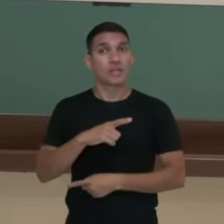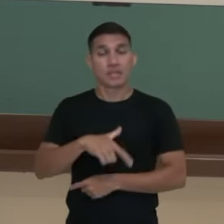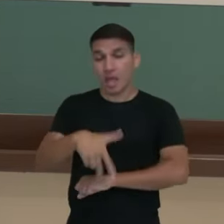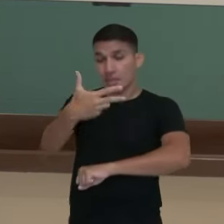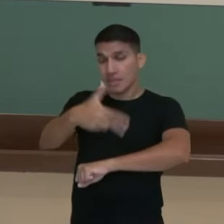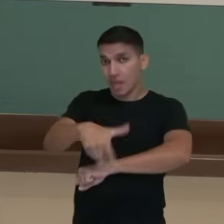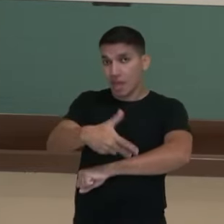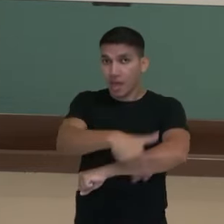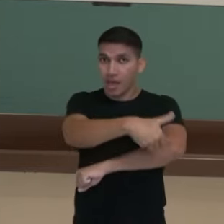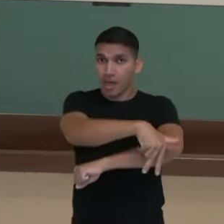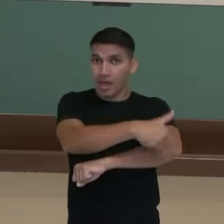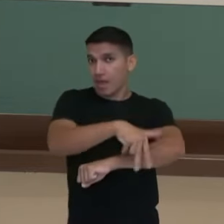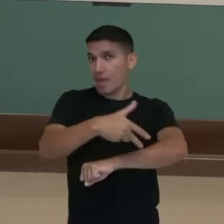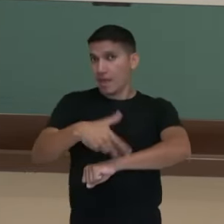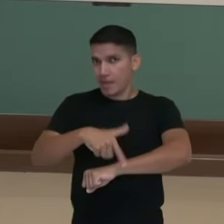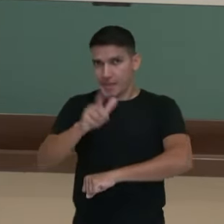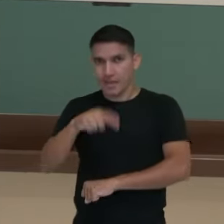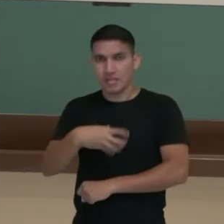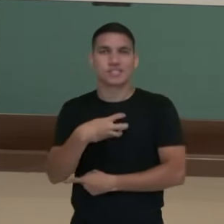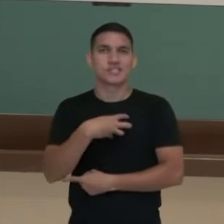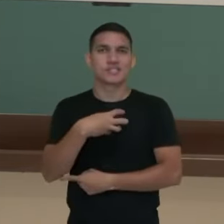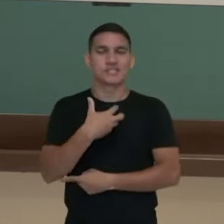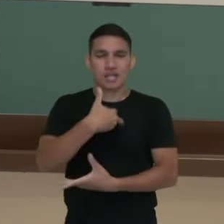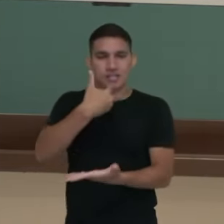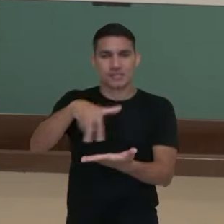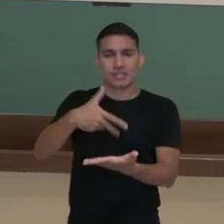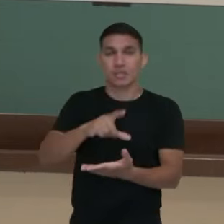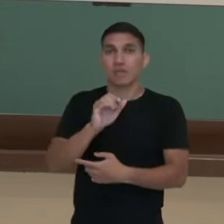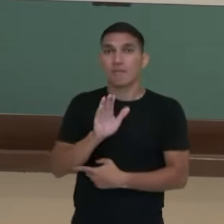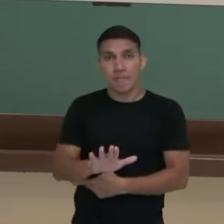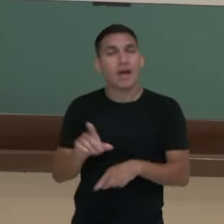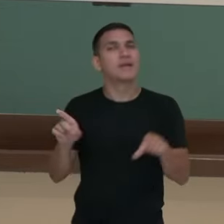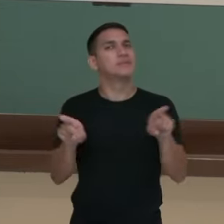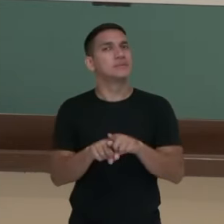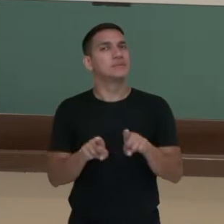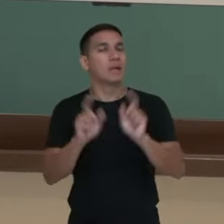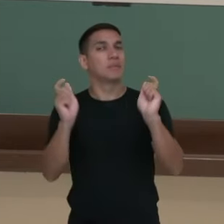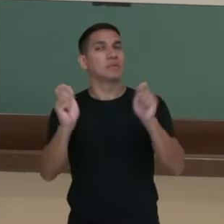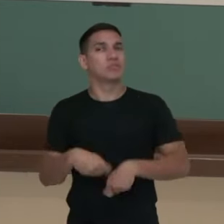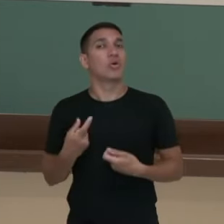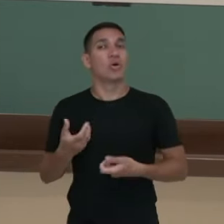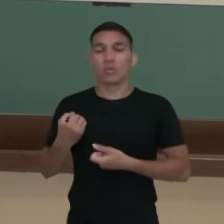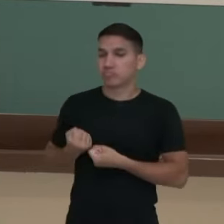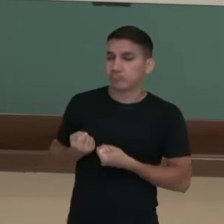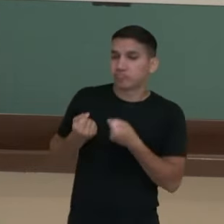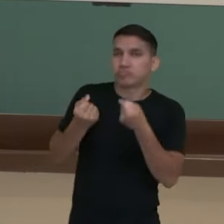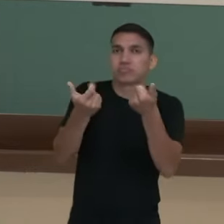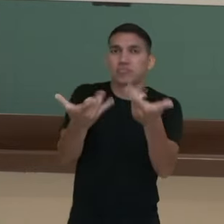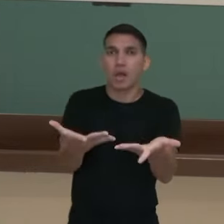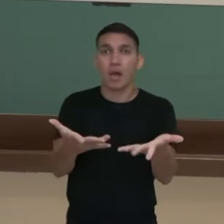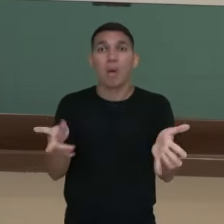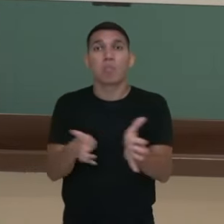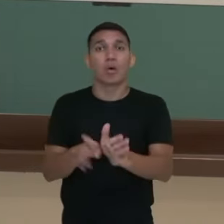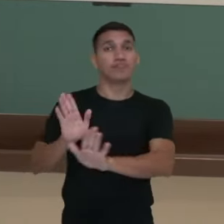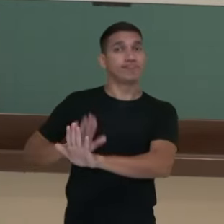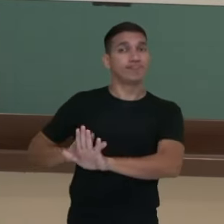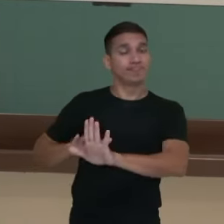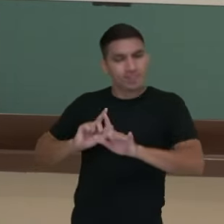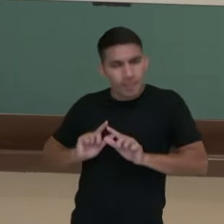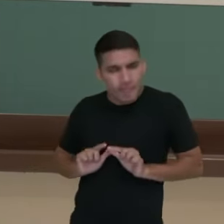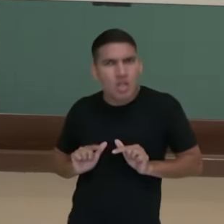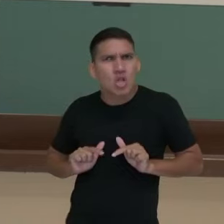têm essa característica de ser um estilo de dança, mas que também carrega uma luta, né? Tem o